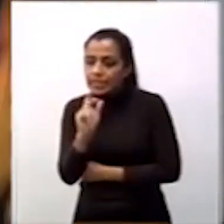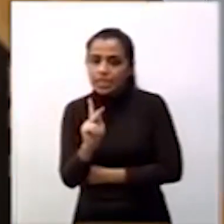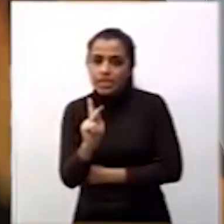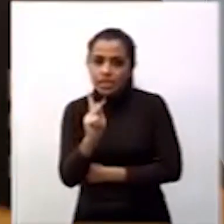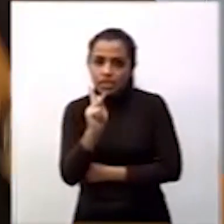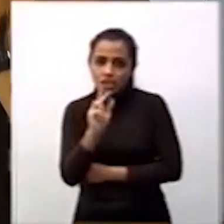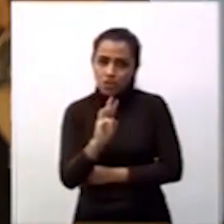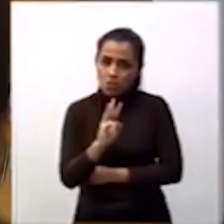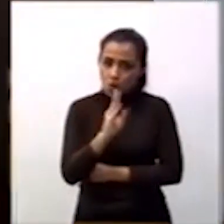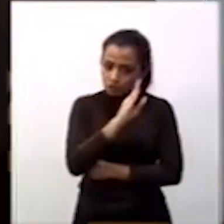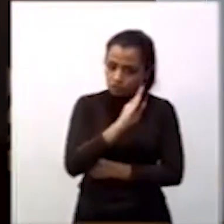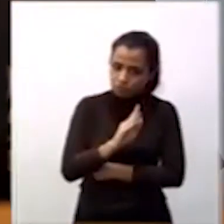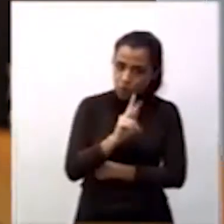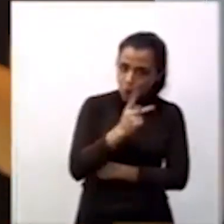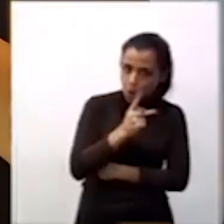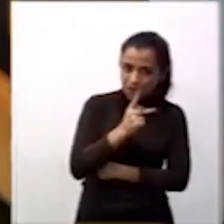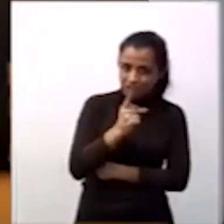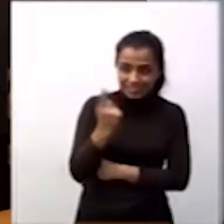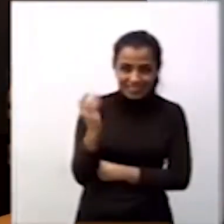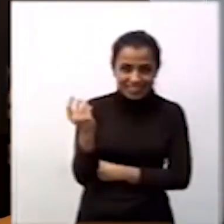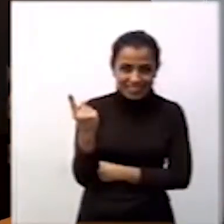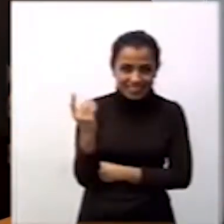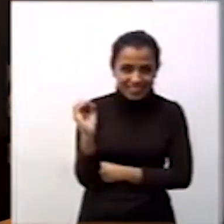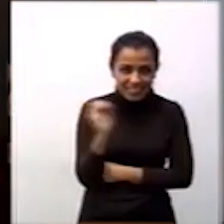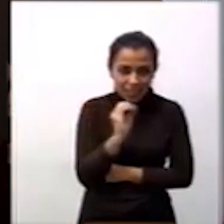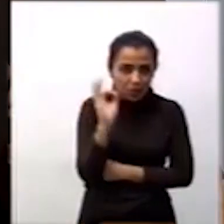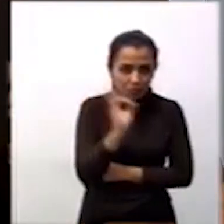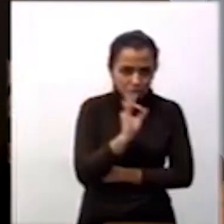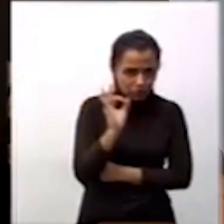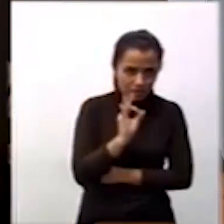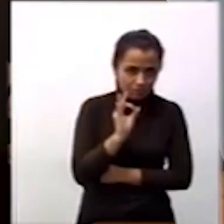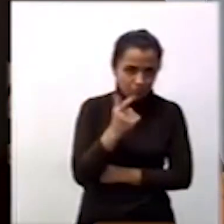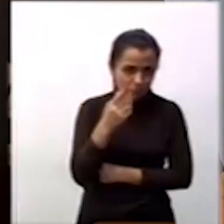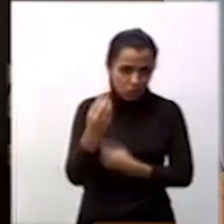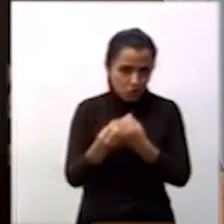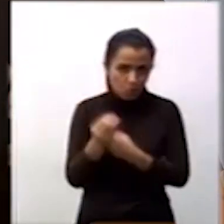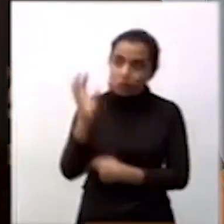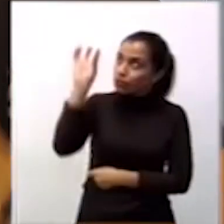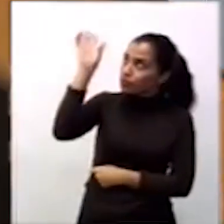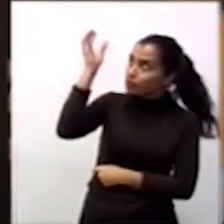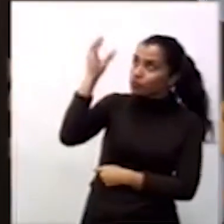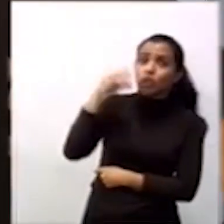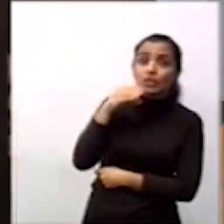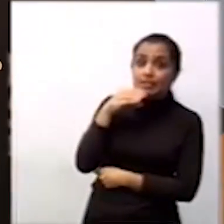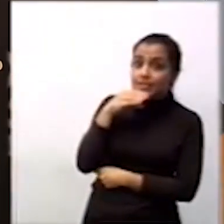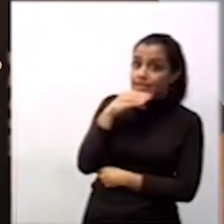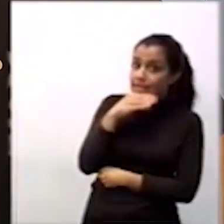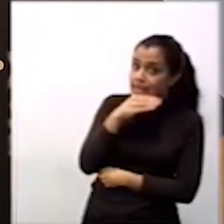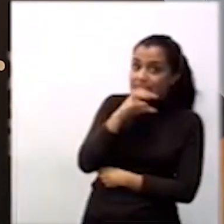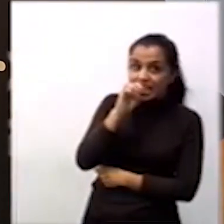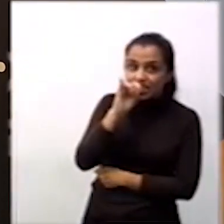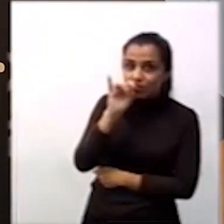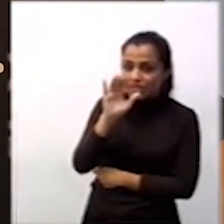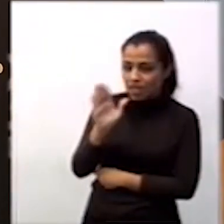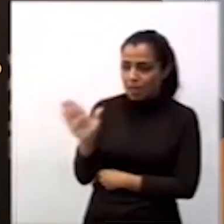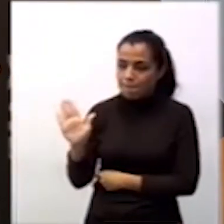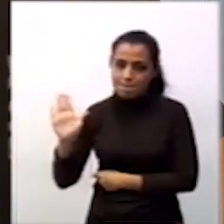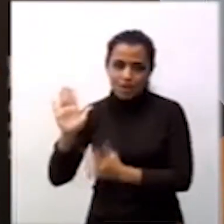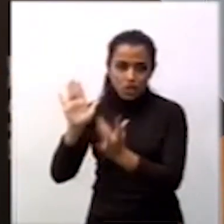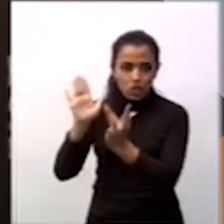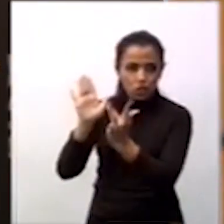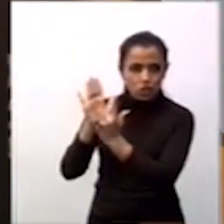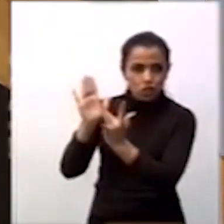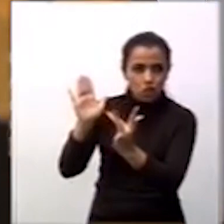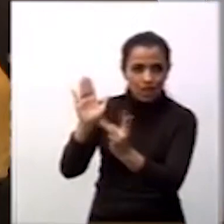envolvida. Todo aparelho elétrico esquenta. A lâmpada esquenta, se você colocar a mão atrás do refrigerador ele